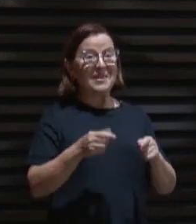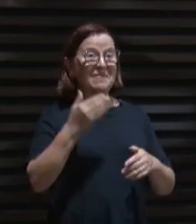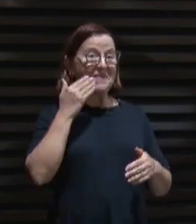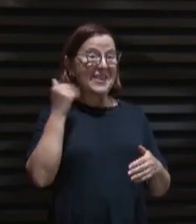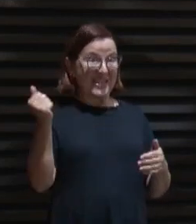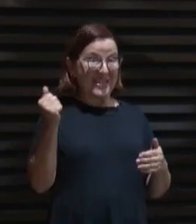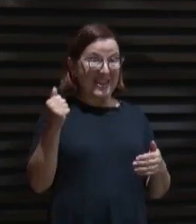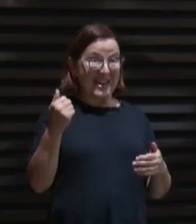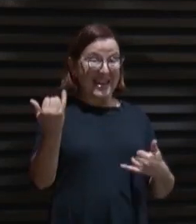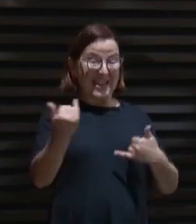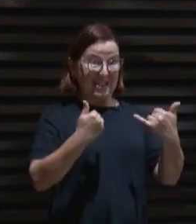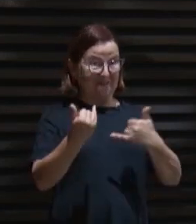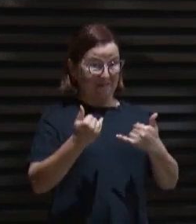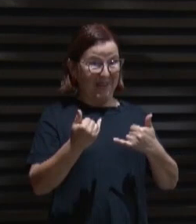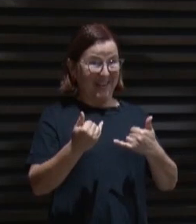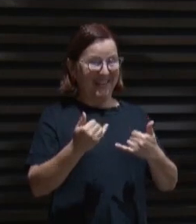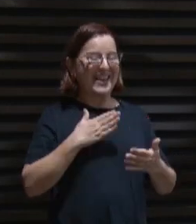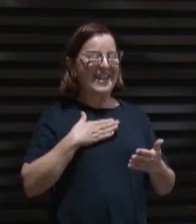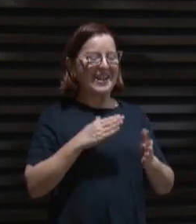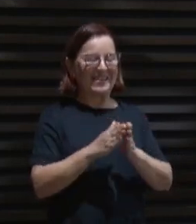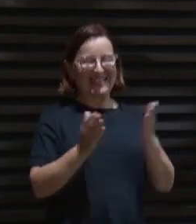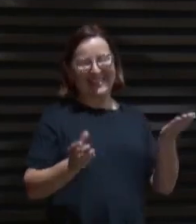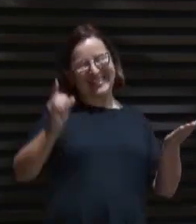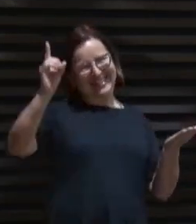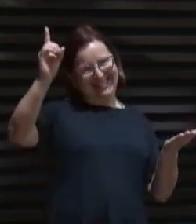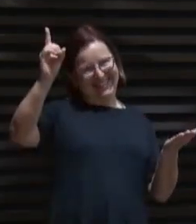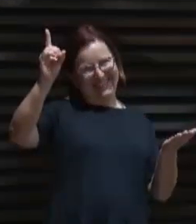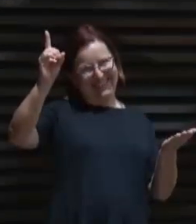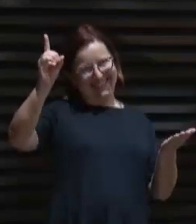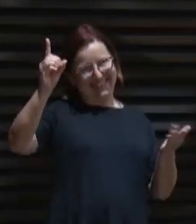minha Bíblia. Essa não me deixa iludido.